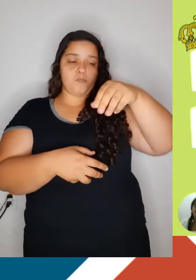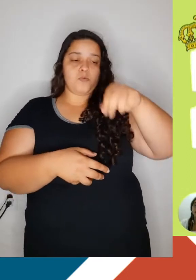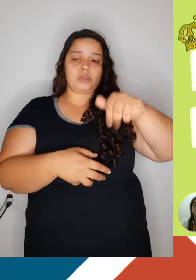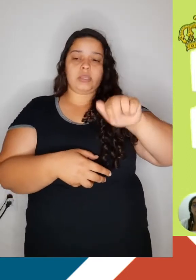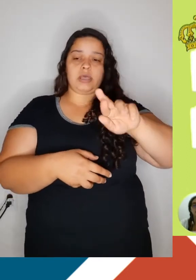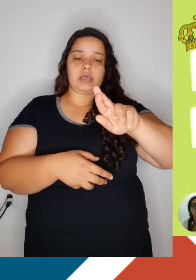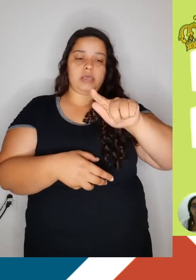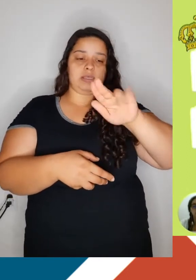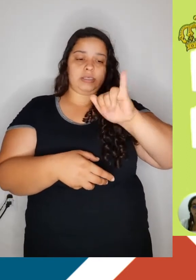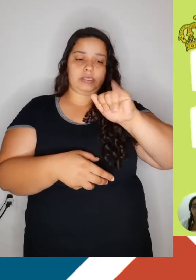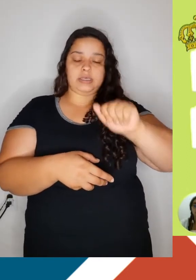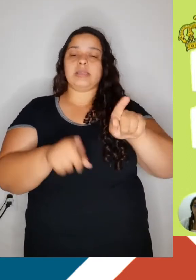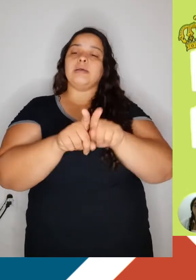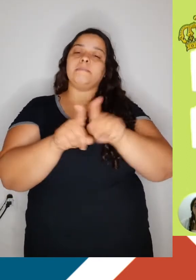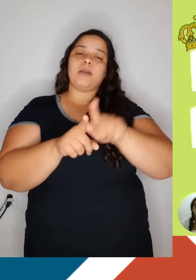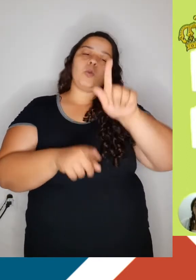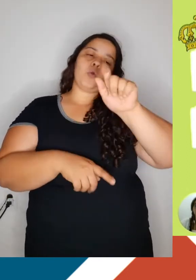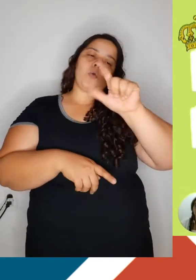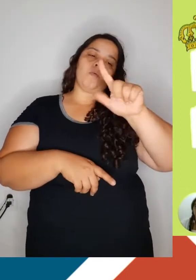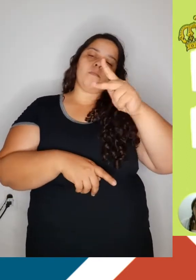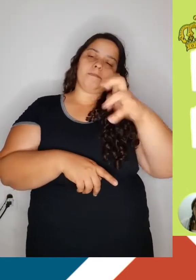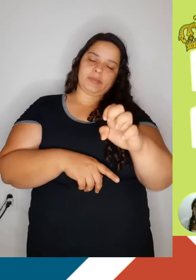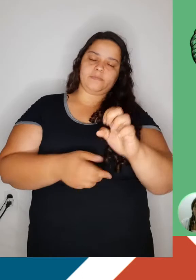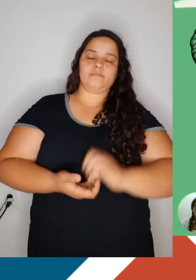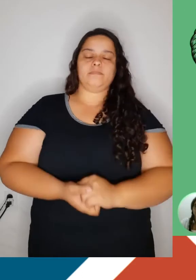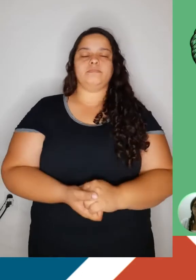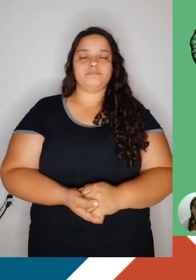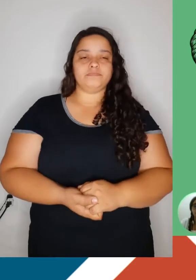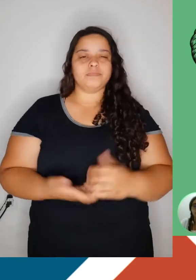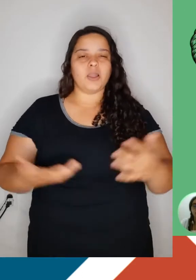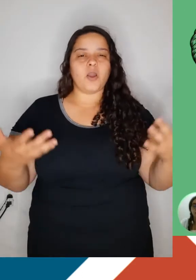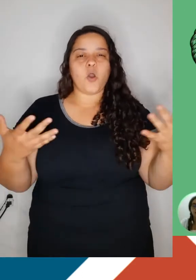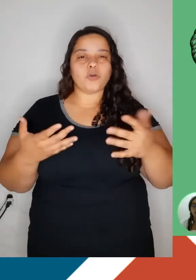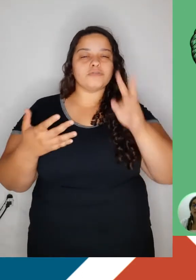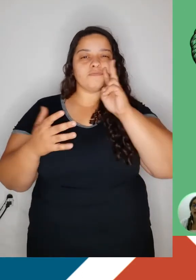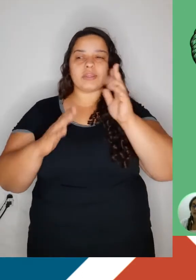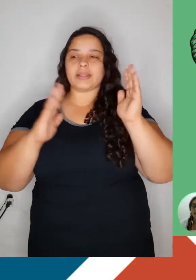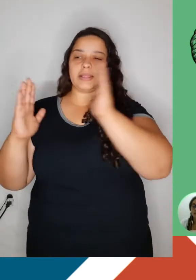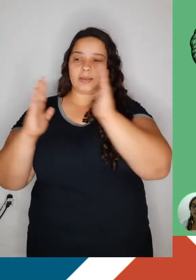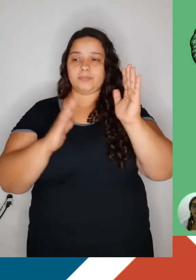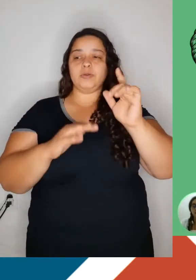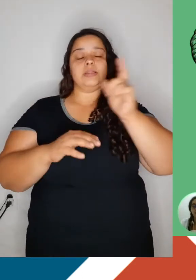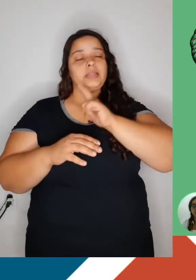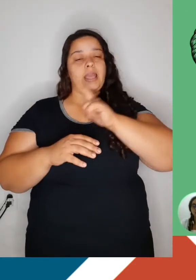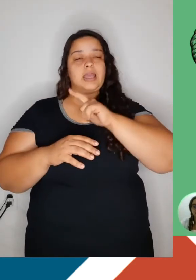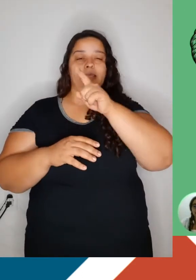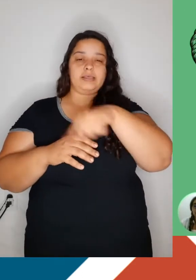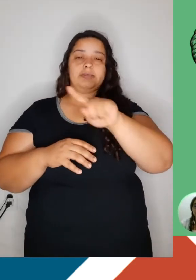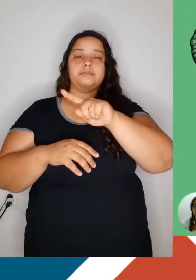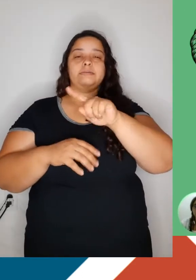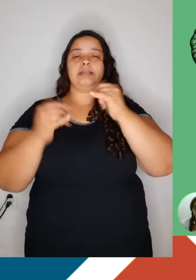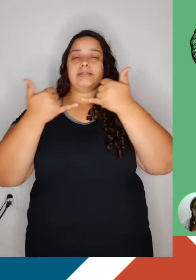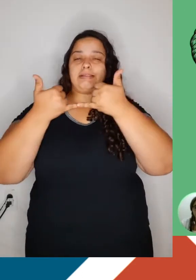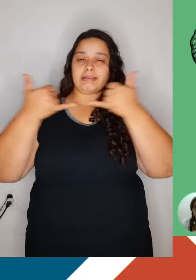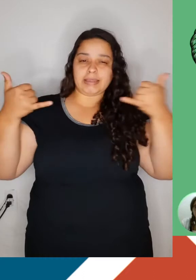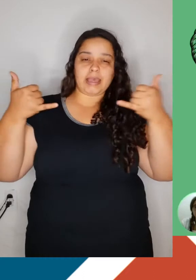ser dado em 15 de novembro de 1889. Para a gente se localizar no tempo, a gente tem nessa